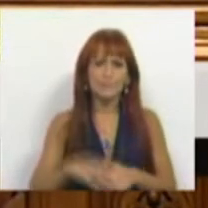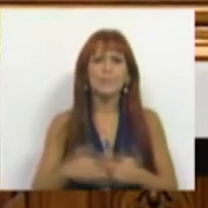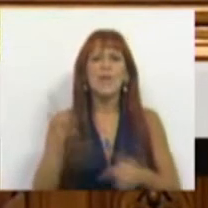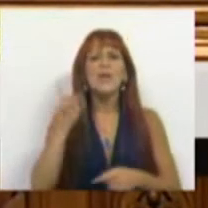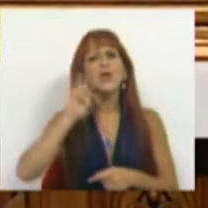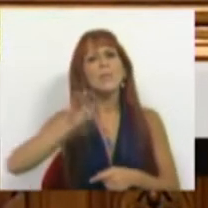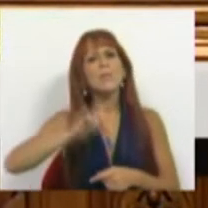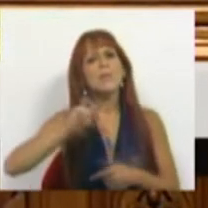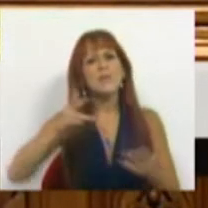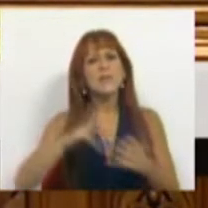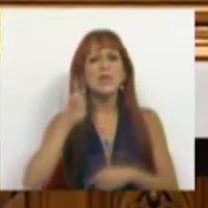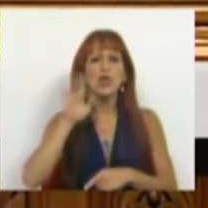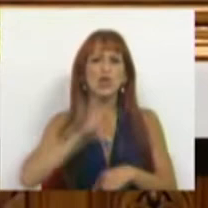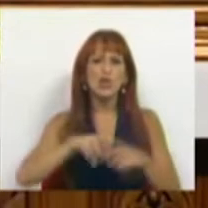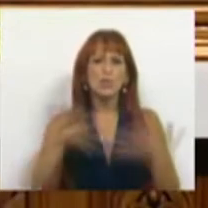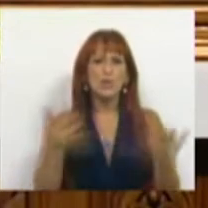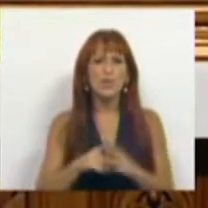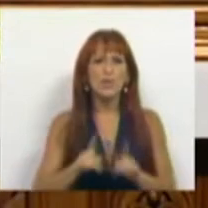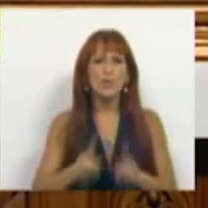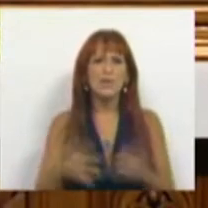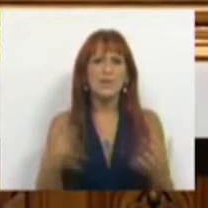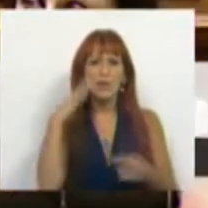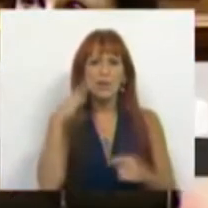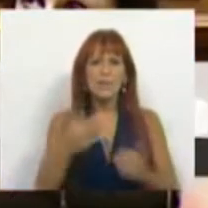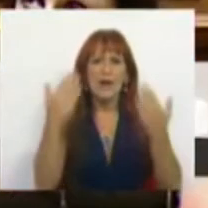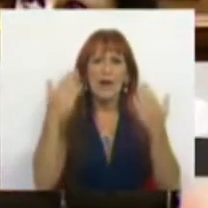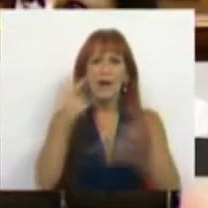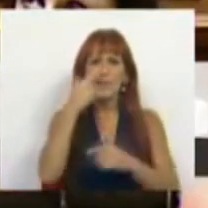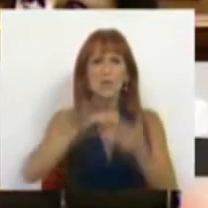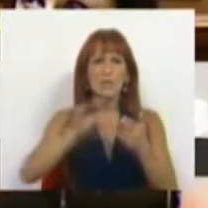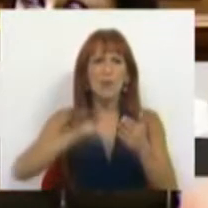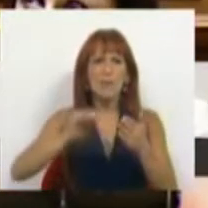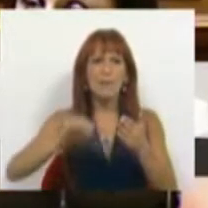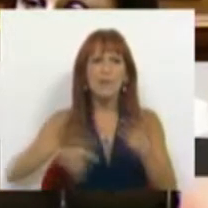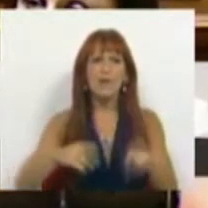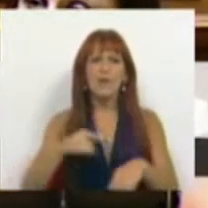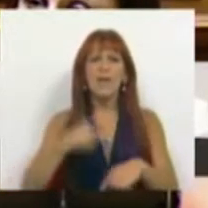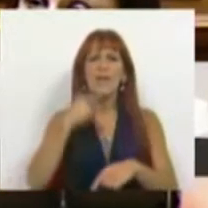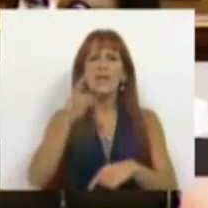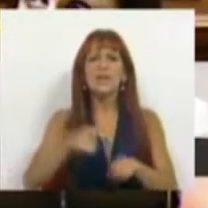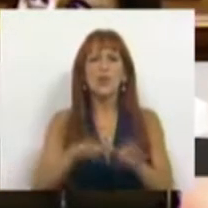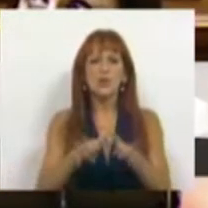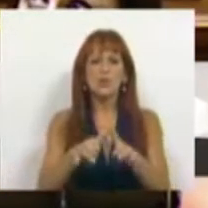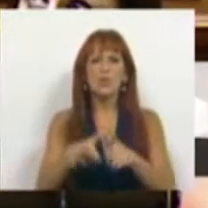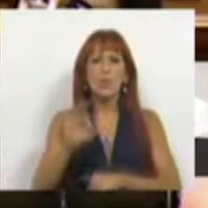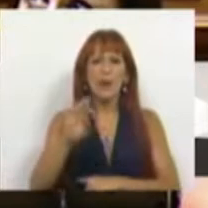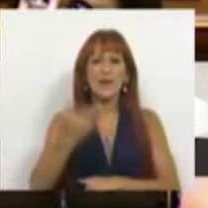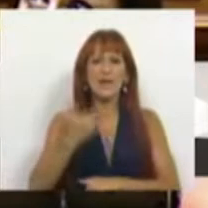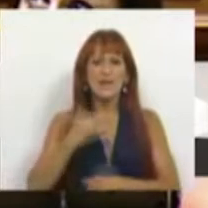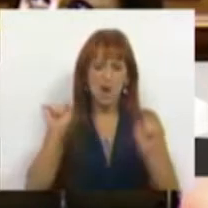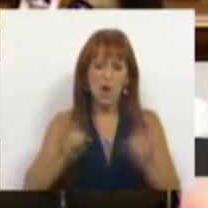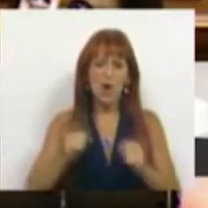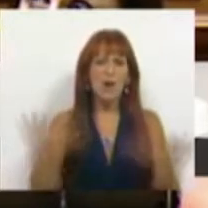Sra. Presidente, Sras. E Srs. Deputados, eu começo naturalmente por saudar os peticionários e por dizer que o Grupo Parlamentar do PSD